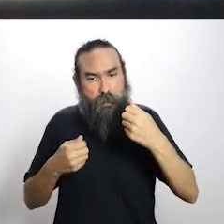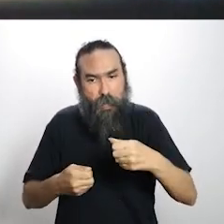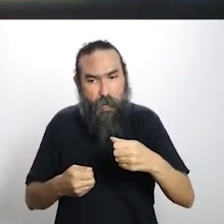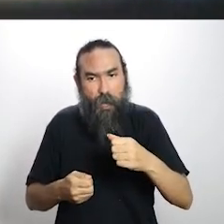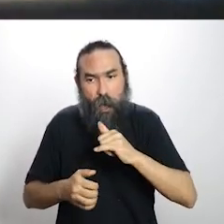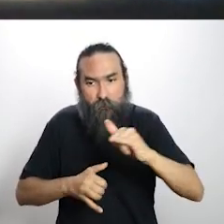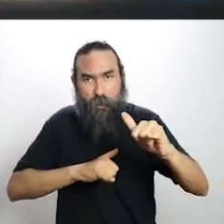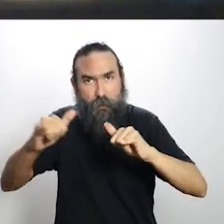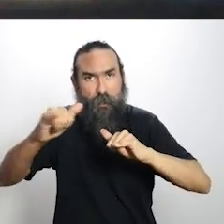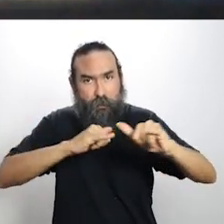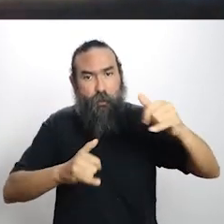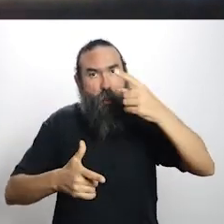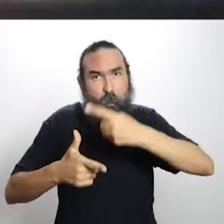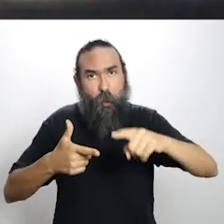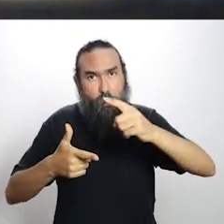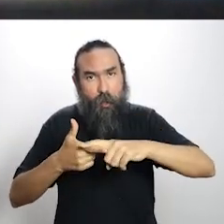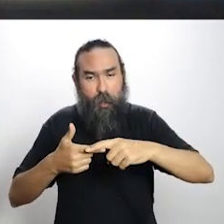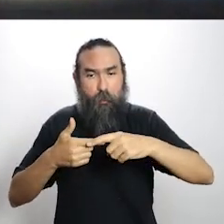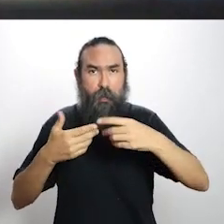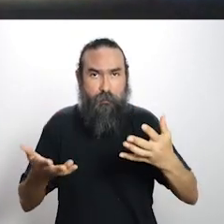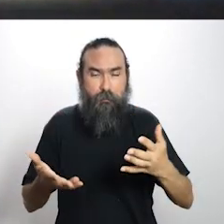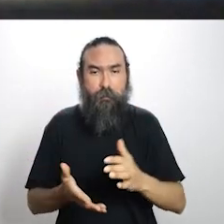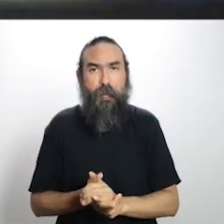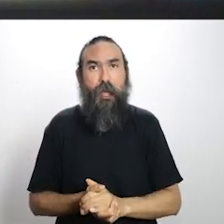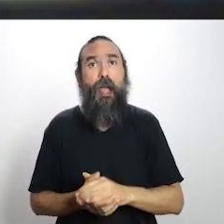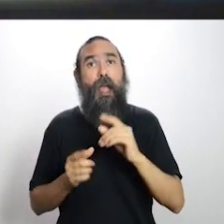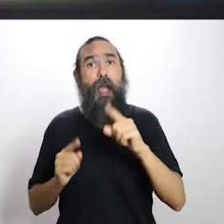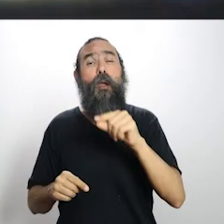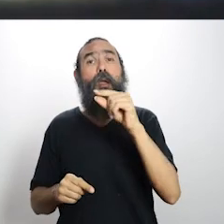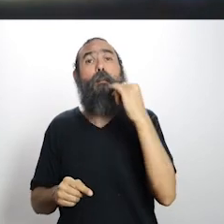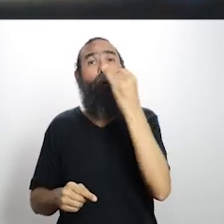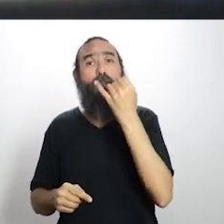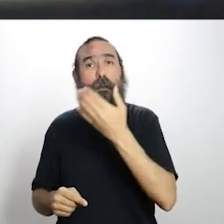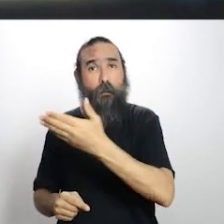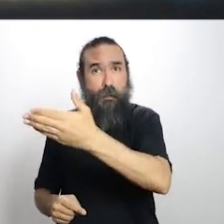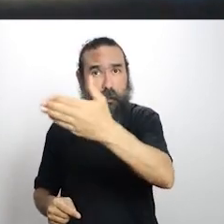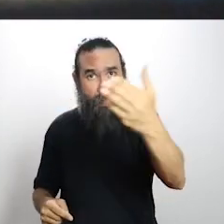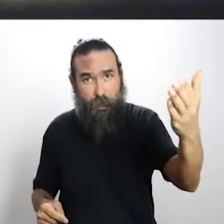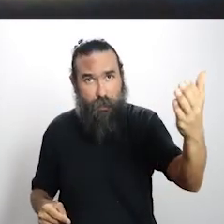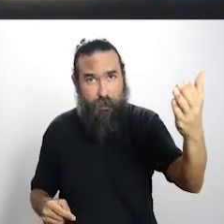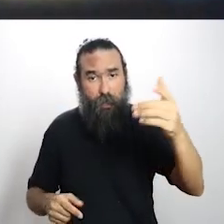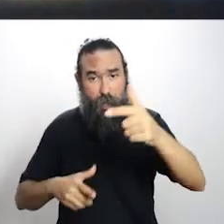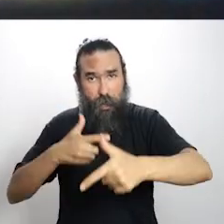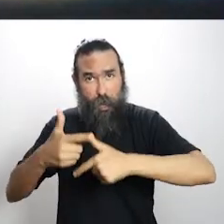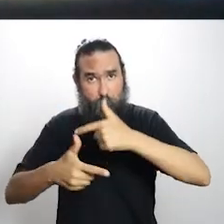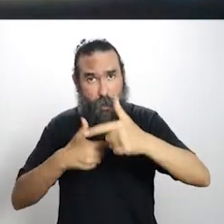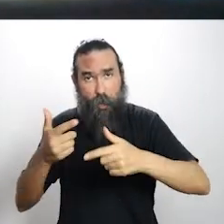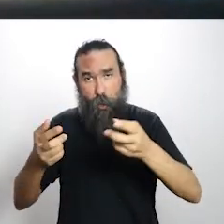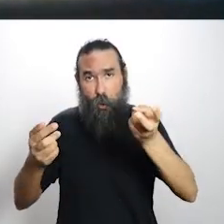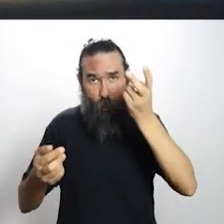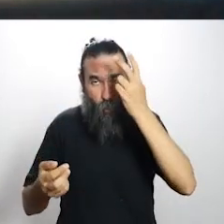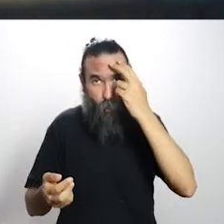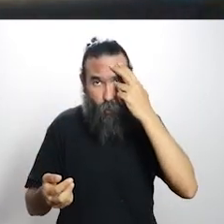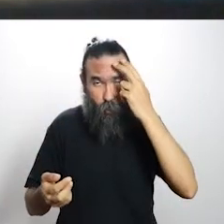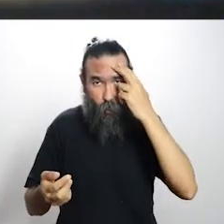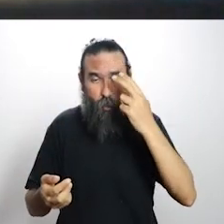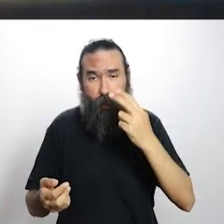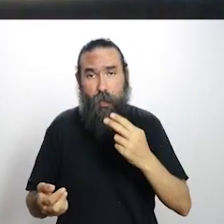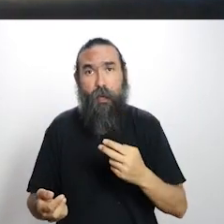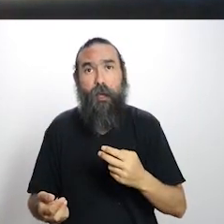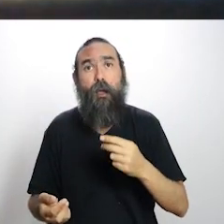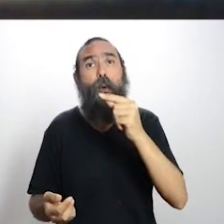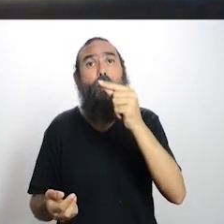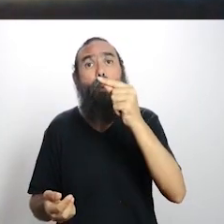colocaria o seguinte em primeiro lugar é importante o gestor se atentar que é uma lei emergencial portanto ela é